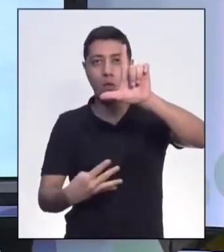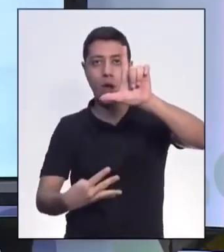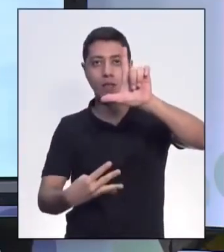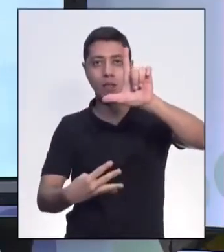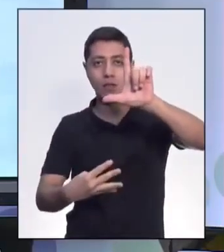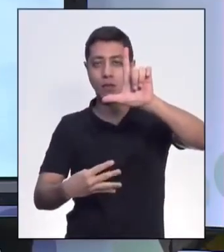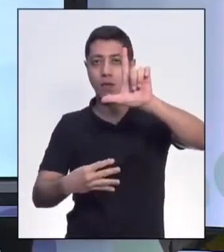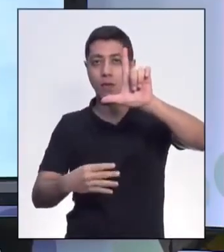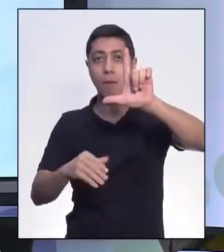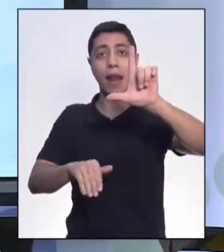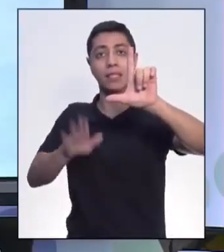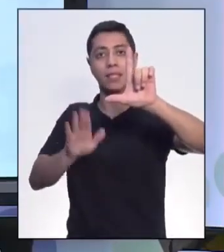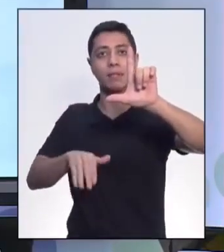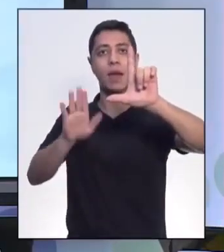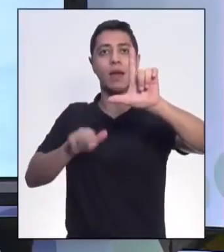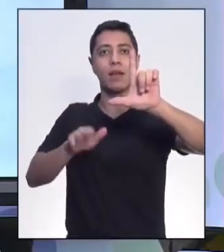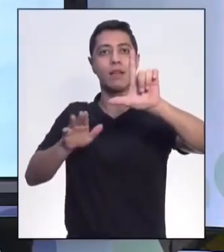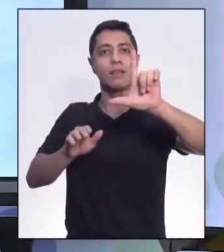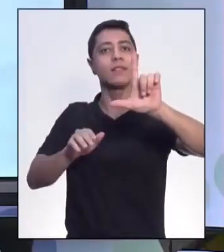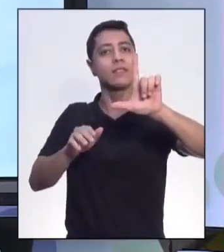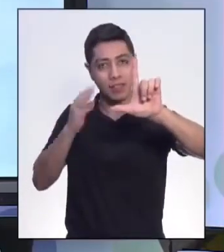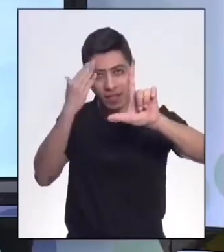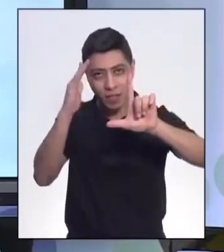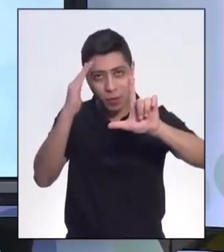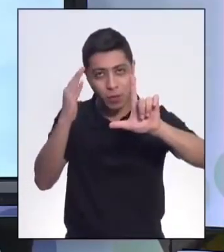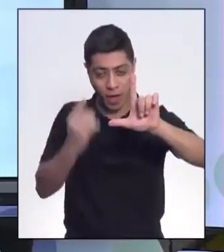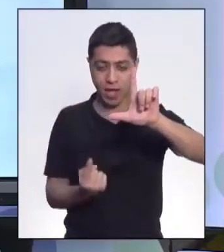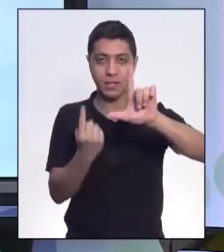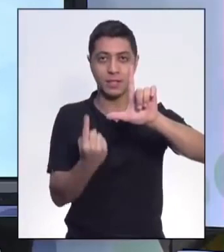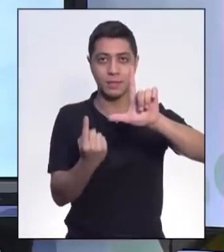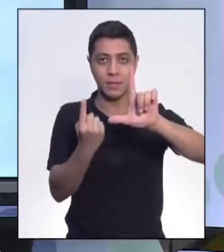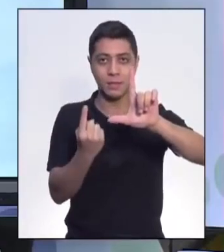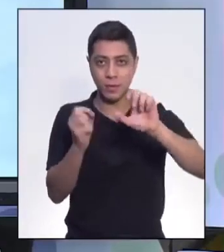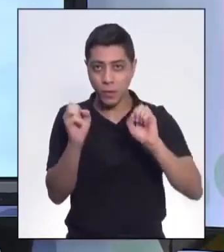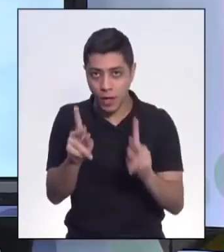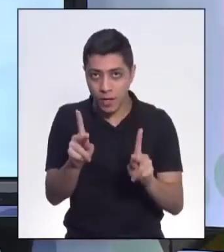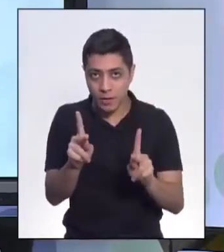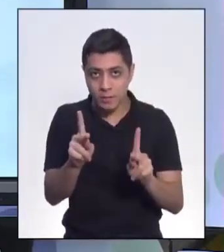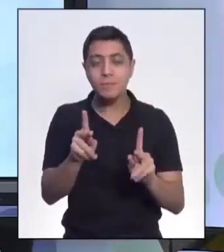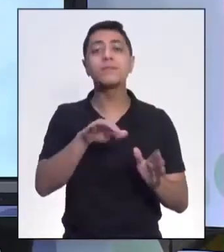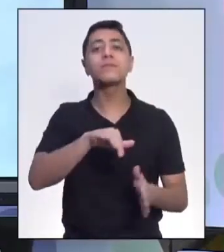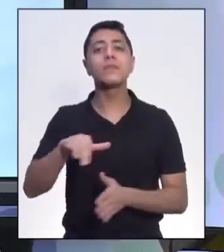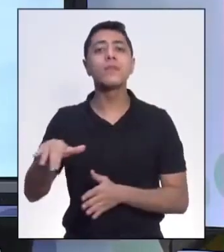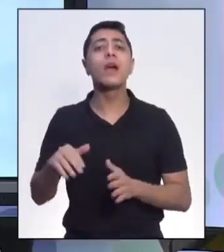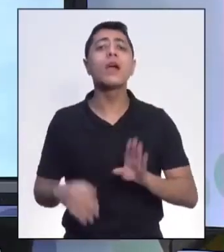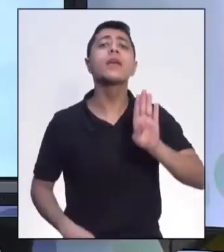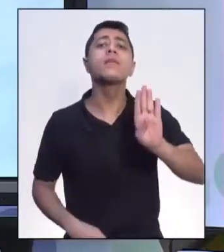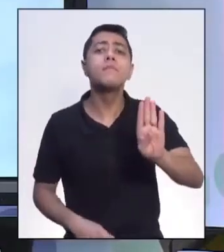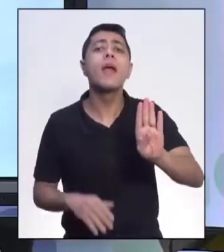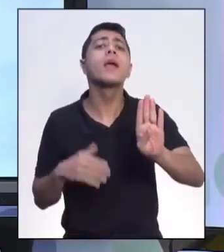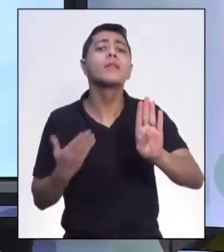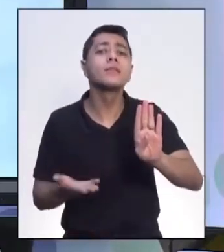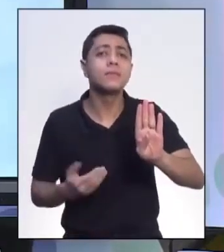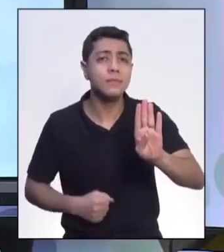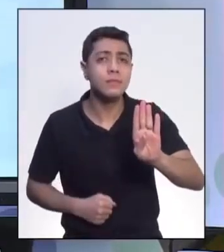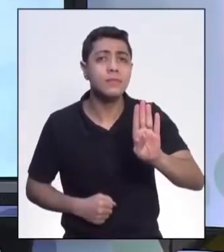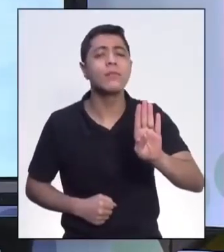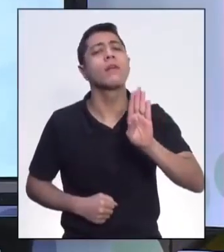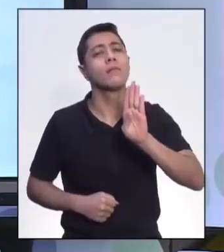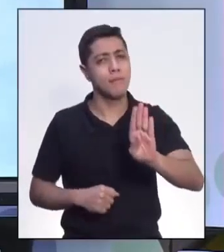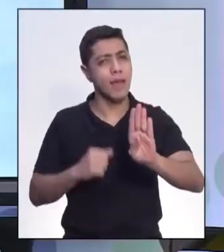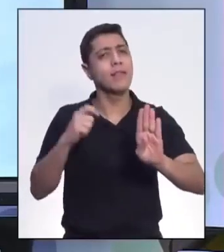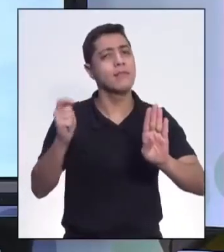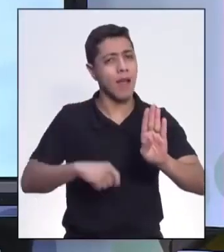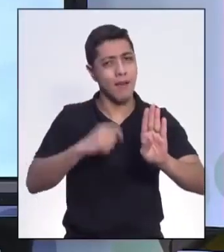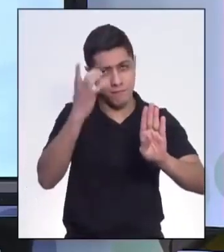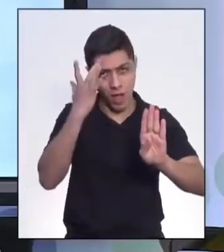entender? Muito bom. E o b, professora? O b era muito fácil. A nossa função está encostando levemente o eixo